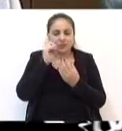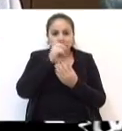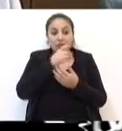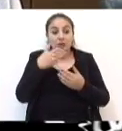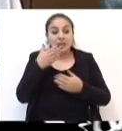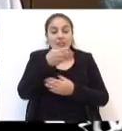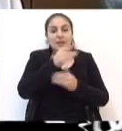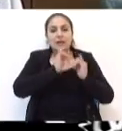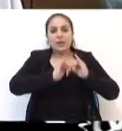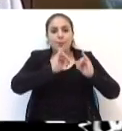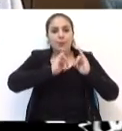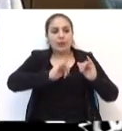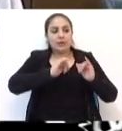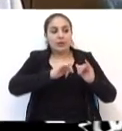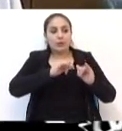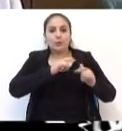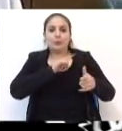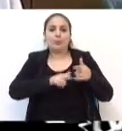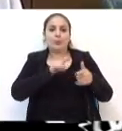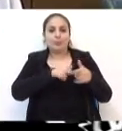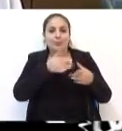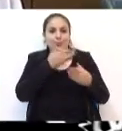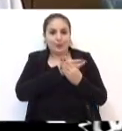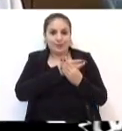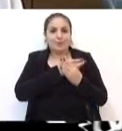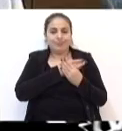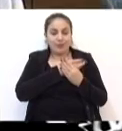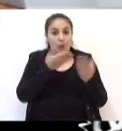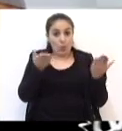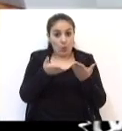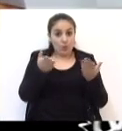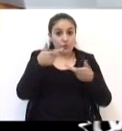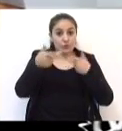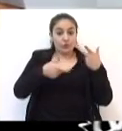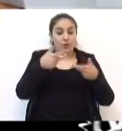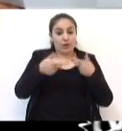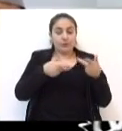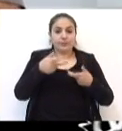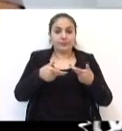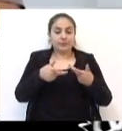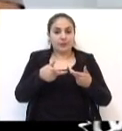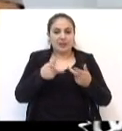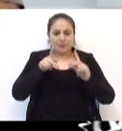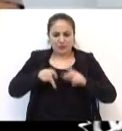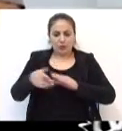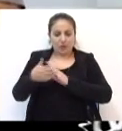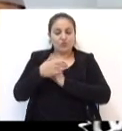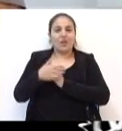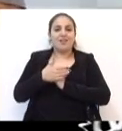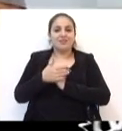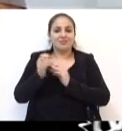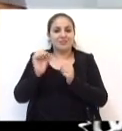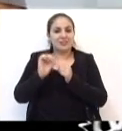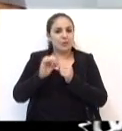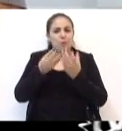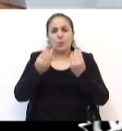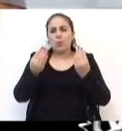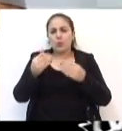campanha com isso aqui nas costas. Hoje eu digo para os meus que me ajudaram, fizemos muito